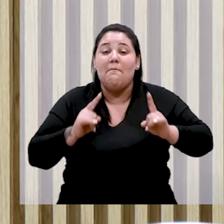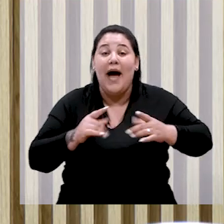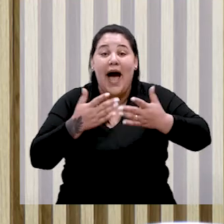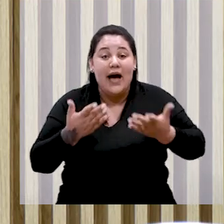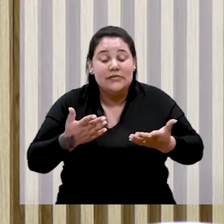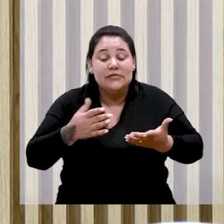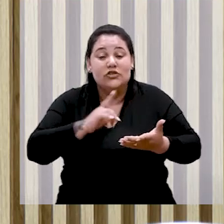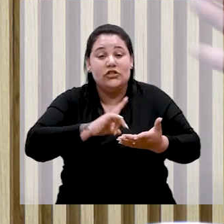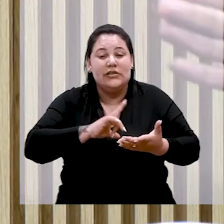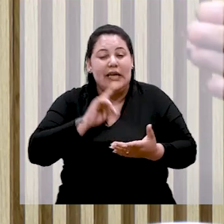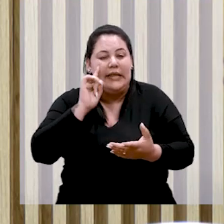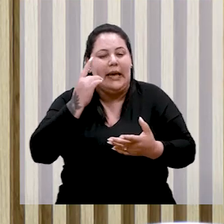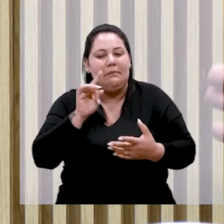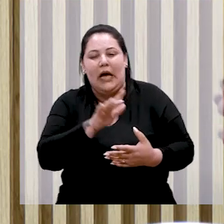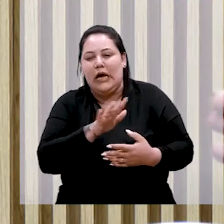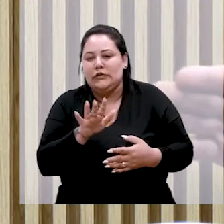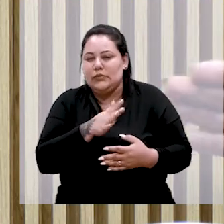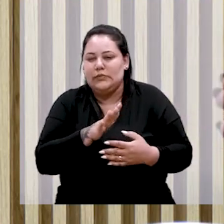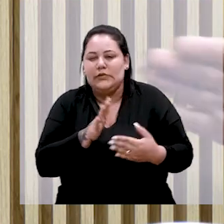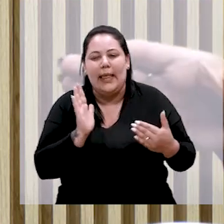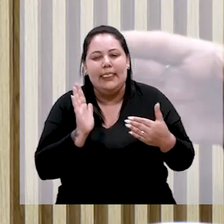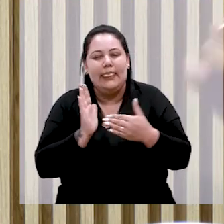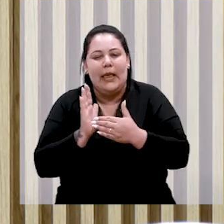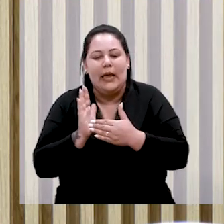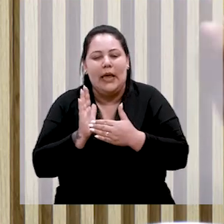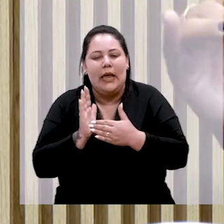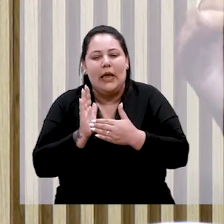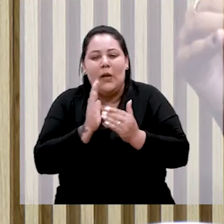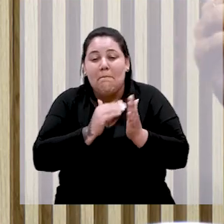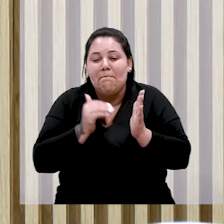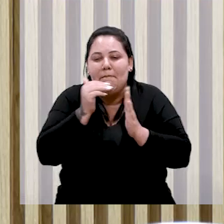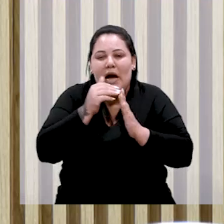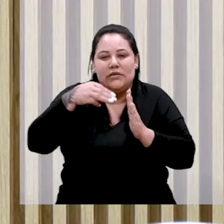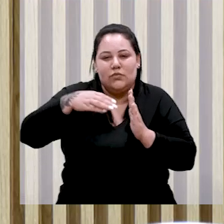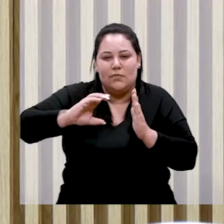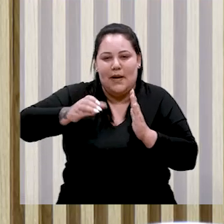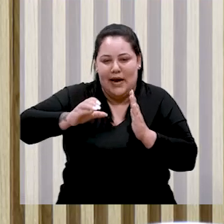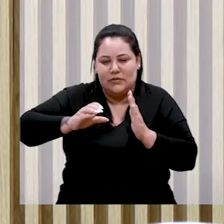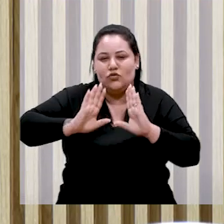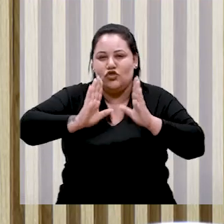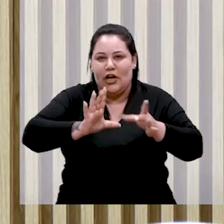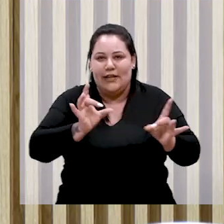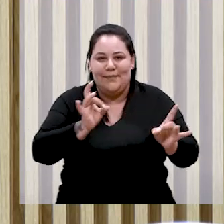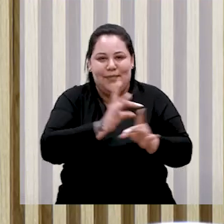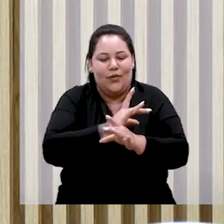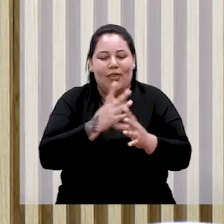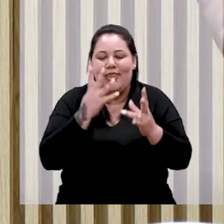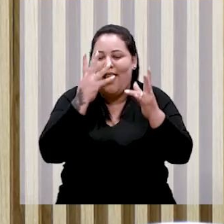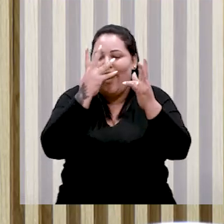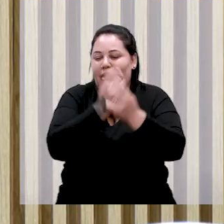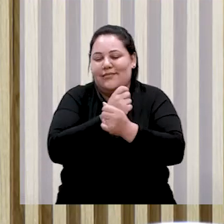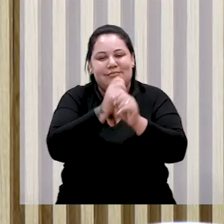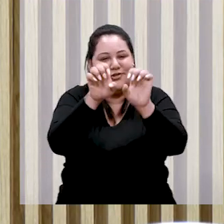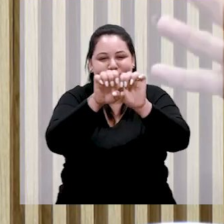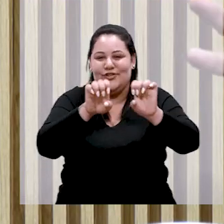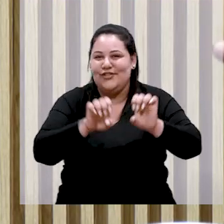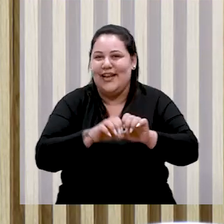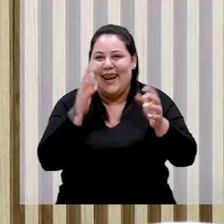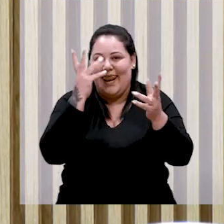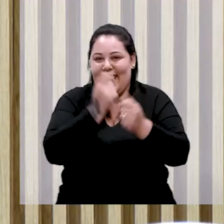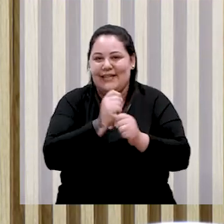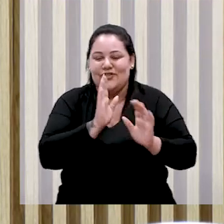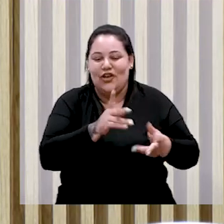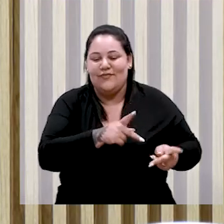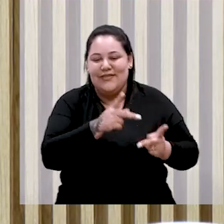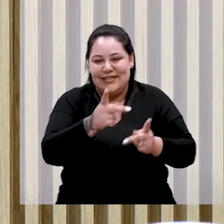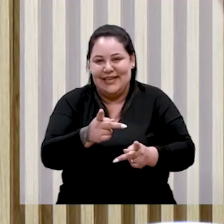a gente tem a ideia e a previsão de que até o mês que vem, até março, a gente possa ter ele funcionando, ele tá lindo, a estrutura é linda, já